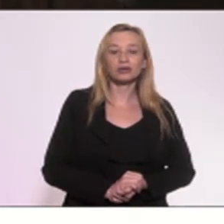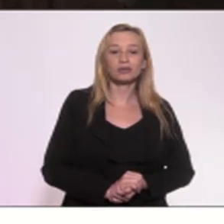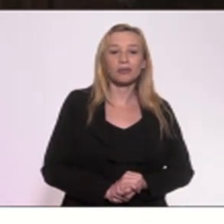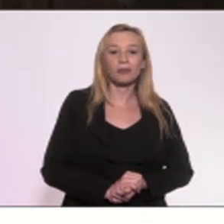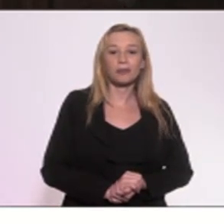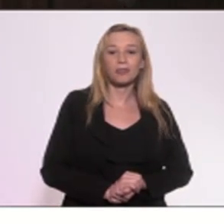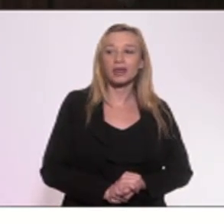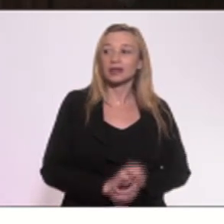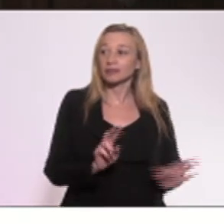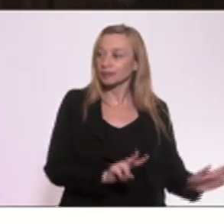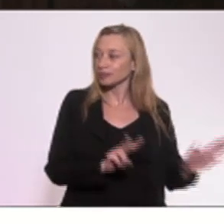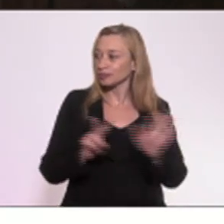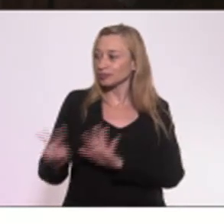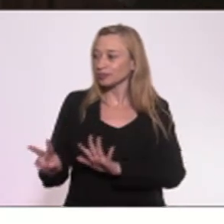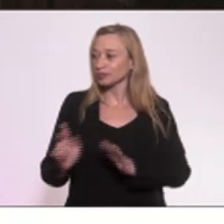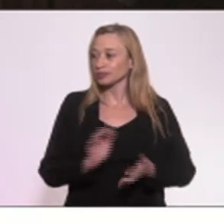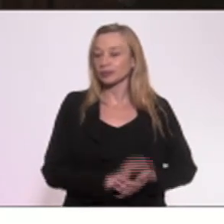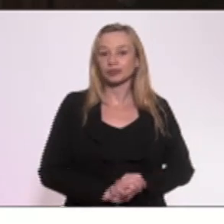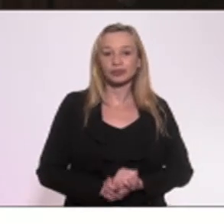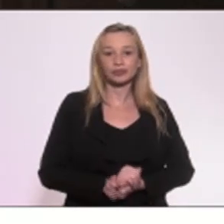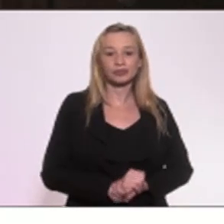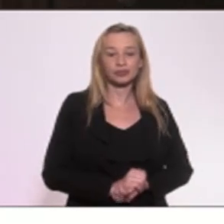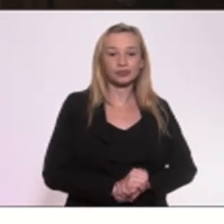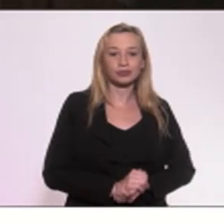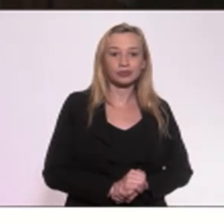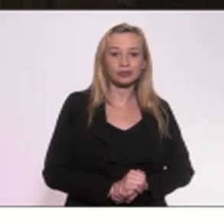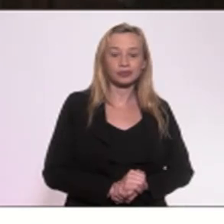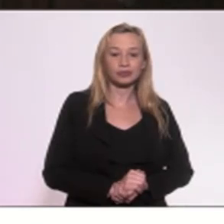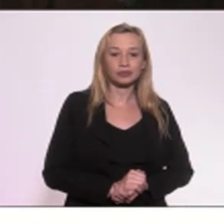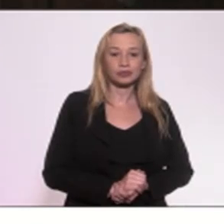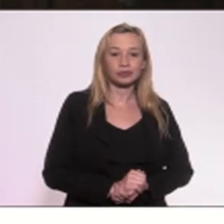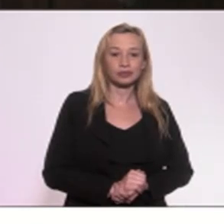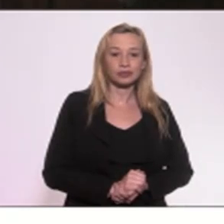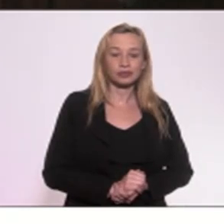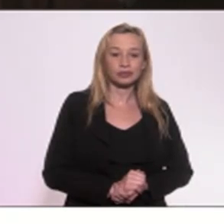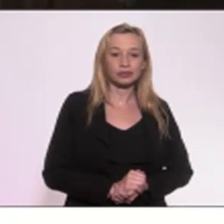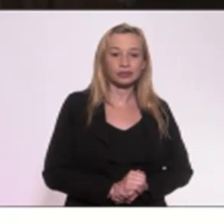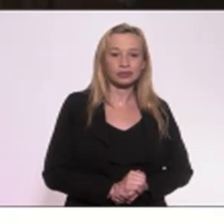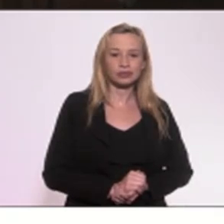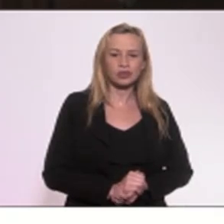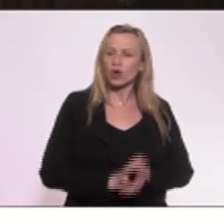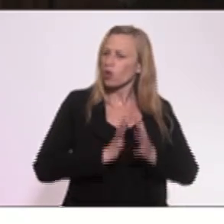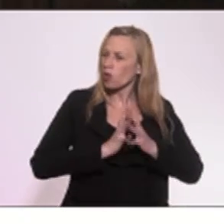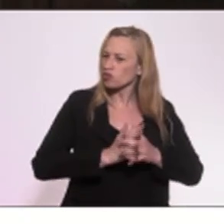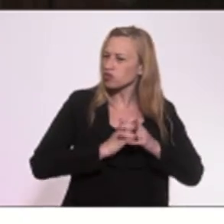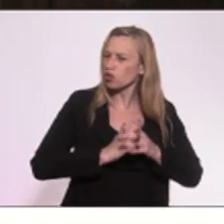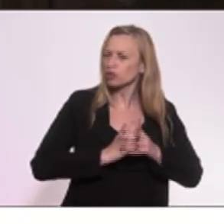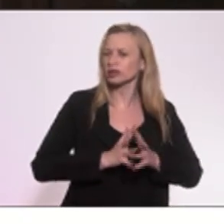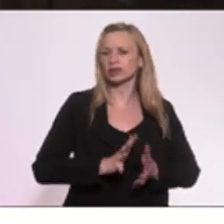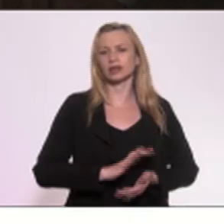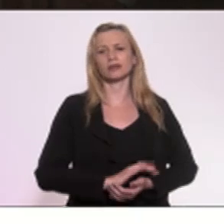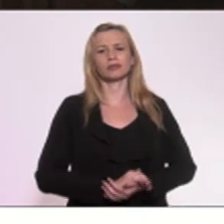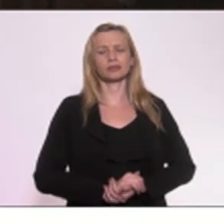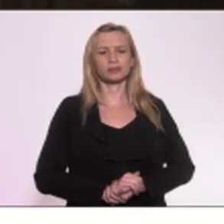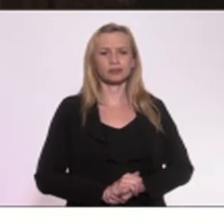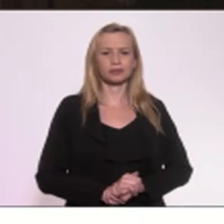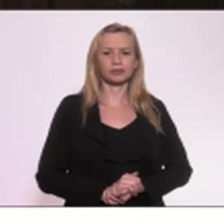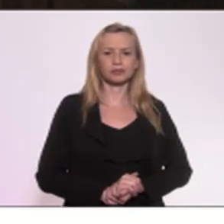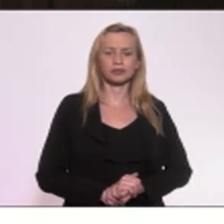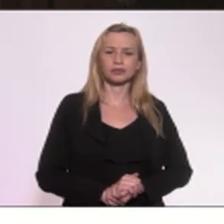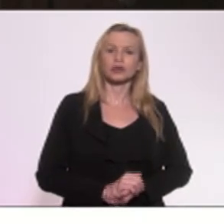como essa semana tem sido muito conturbada, eu queria